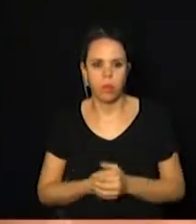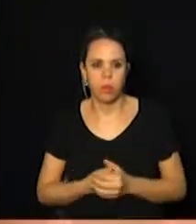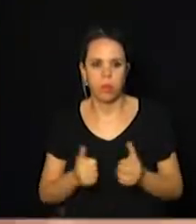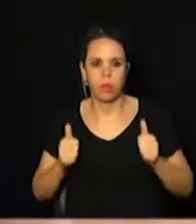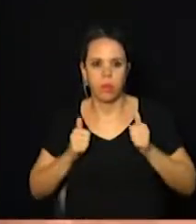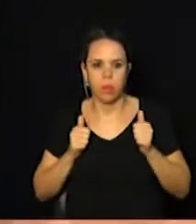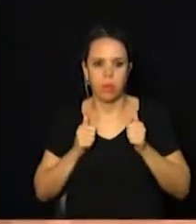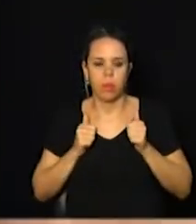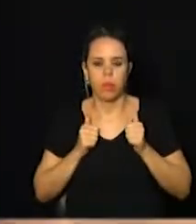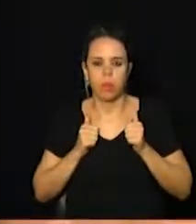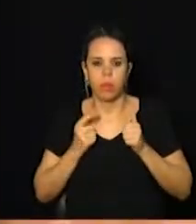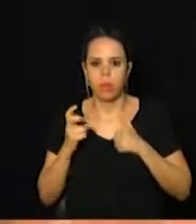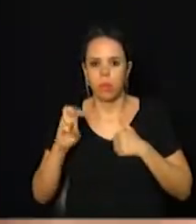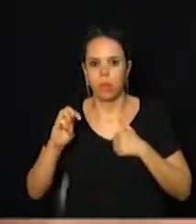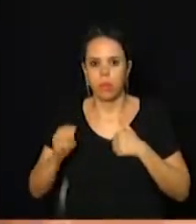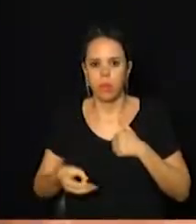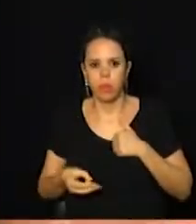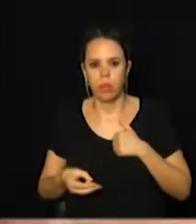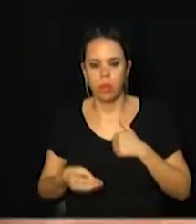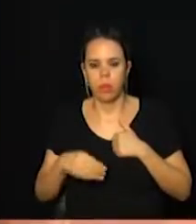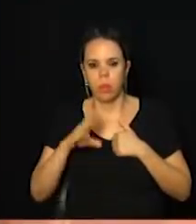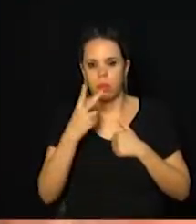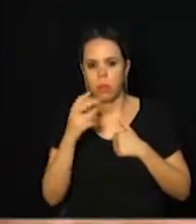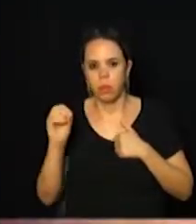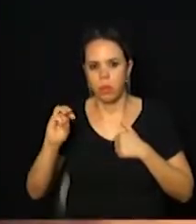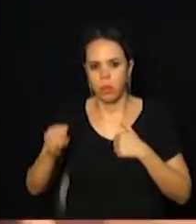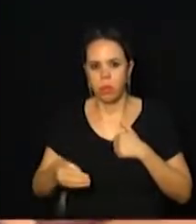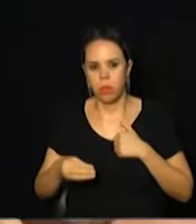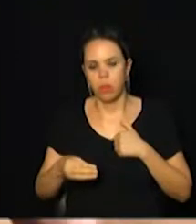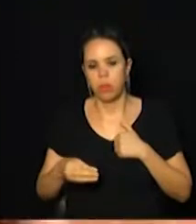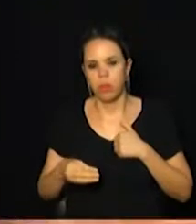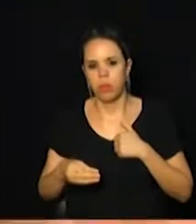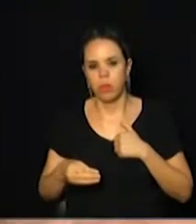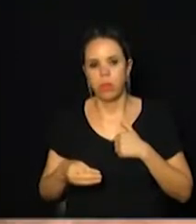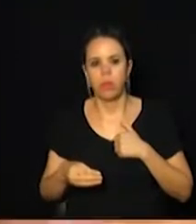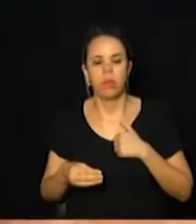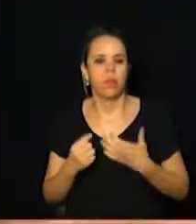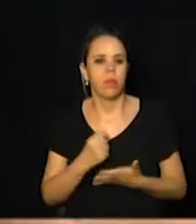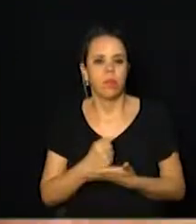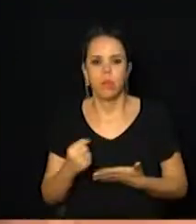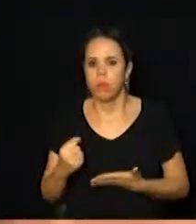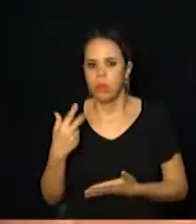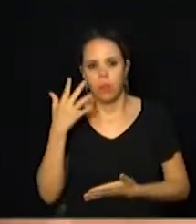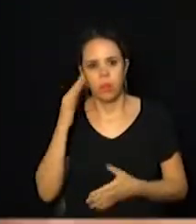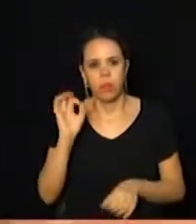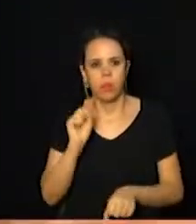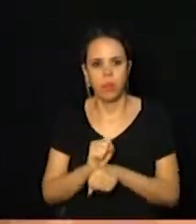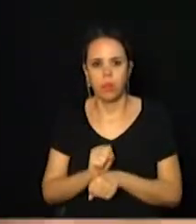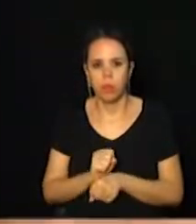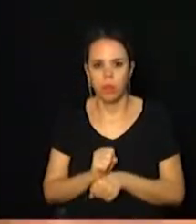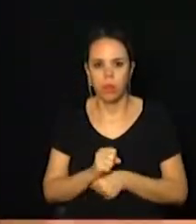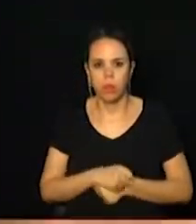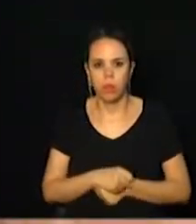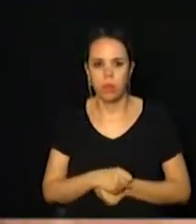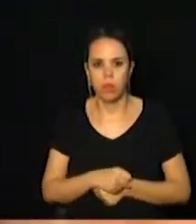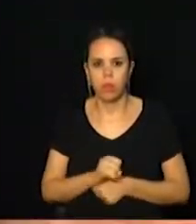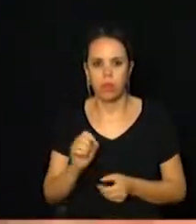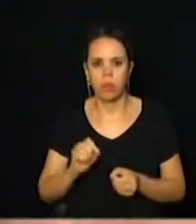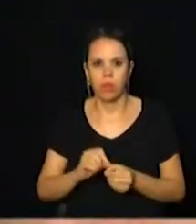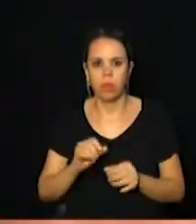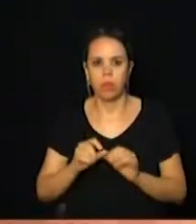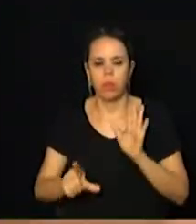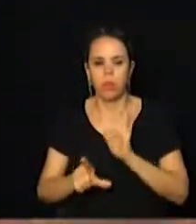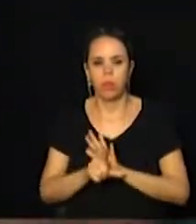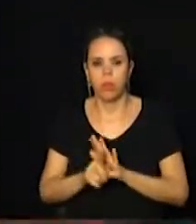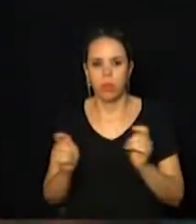desempregada 15 milhões ou mais 20 milhões na informalidade sem saber mais parar e se faz uma